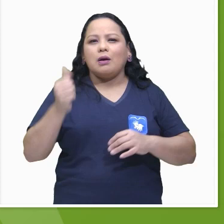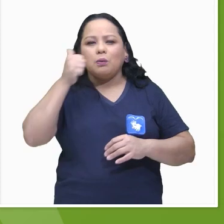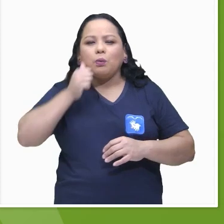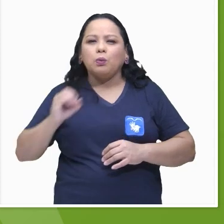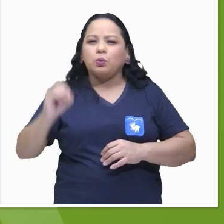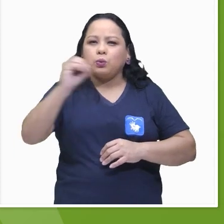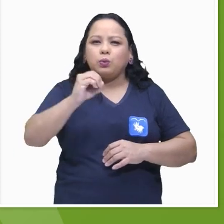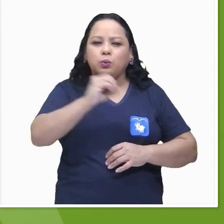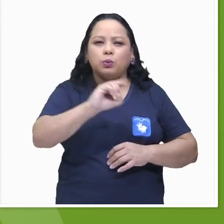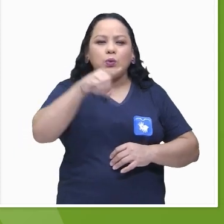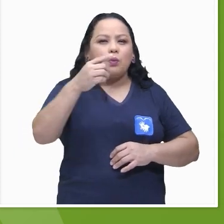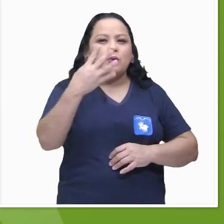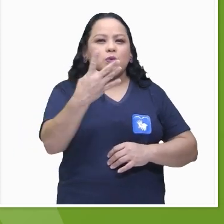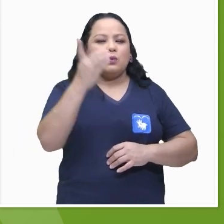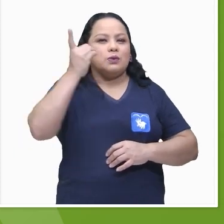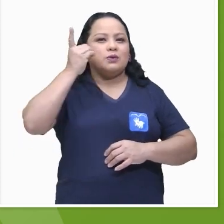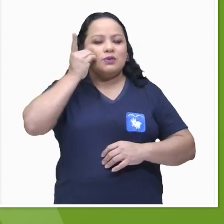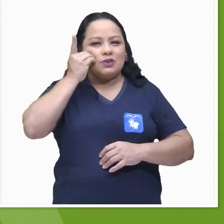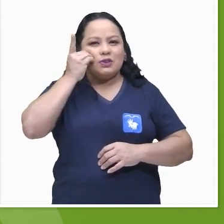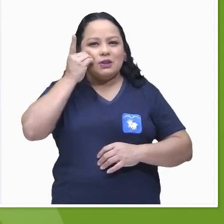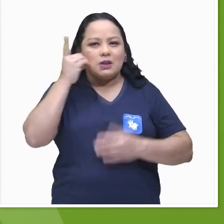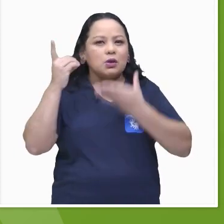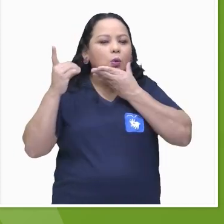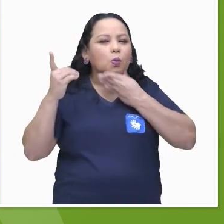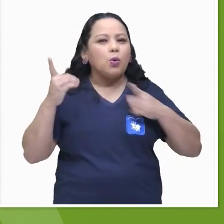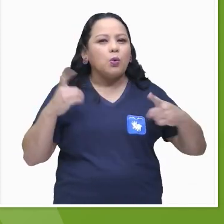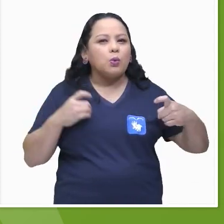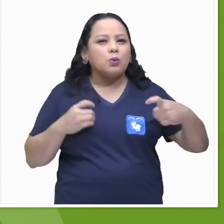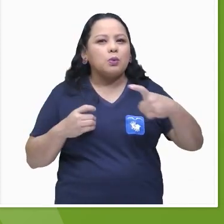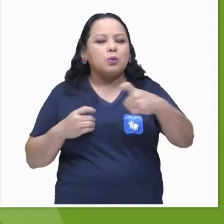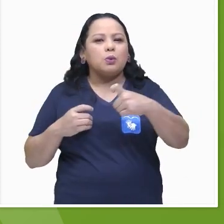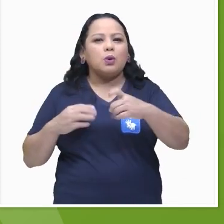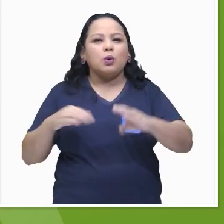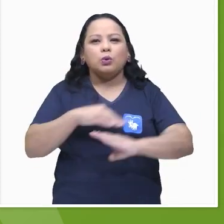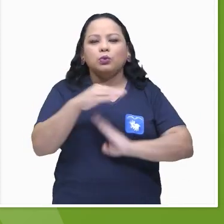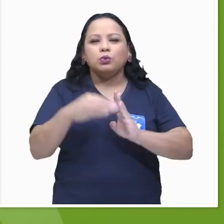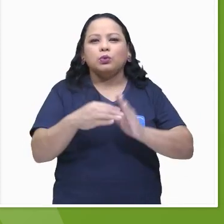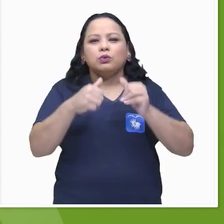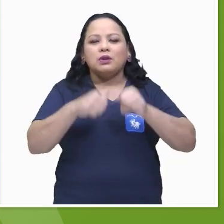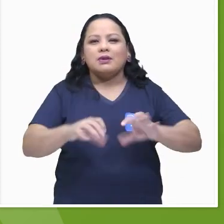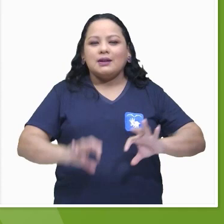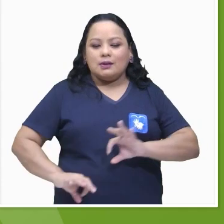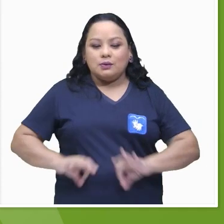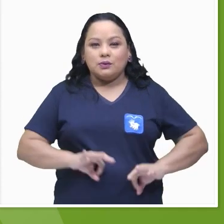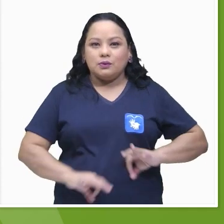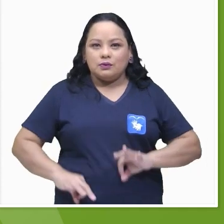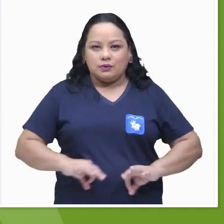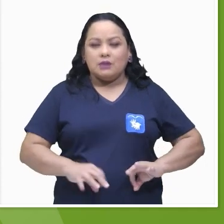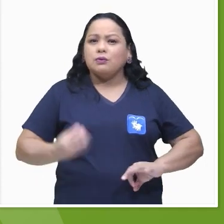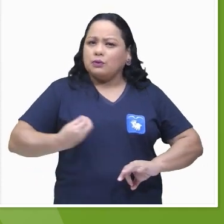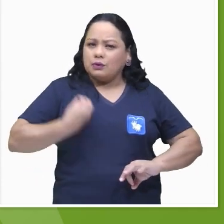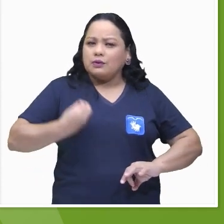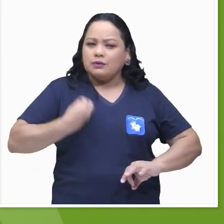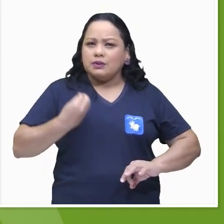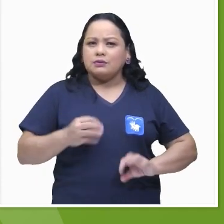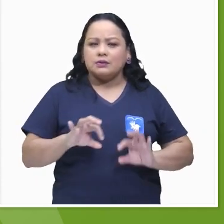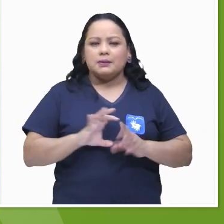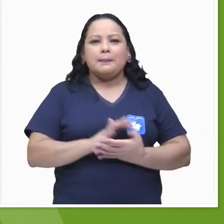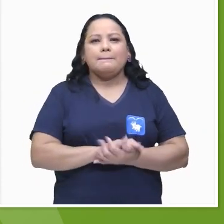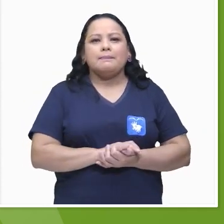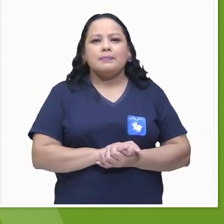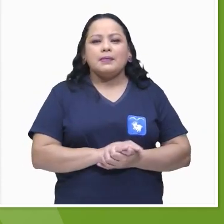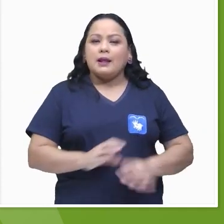dias, então os espermatozoides ainda estavam todos lá no útero da mulher, na região ali das tubas,